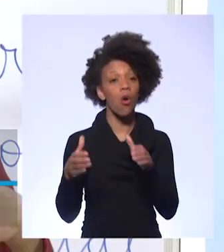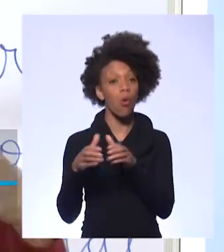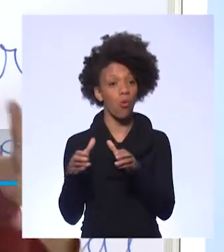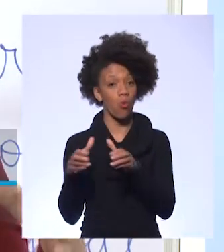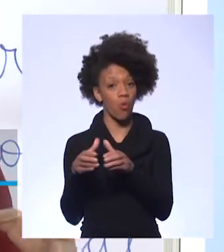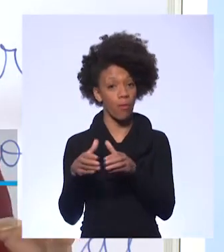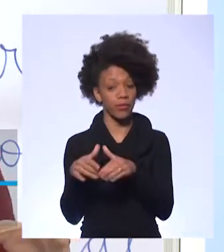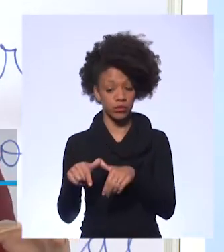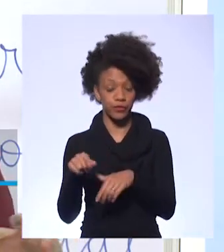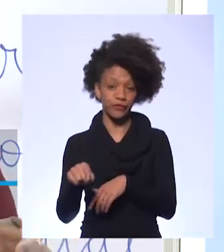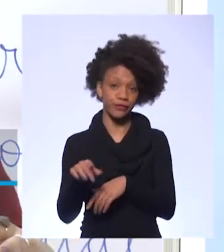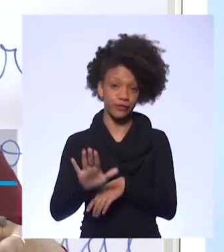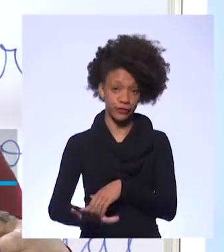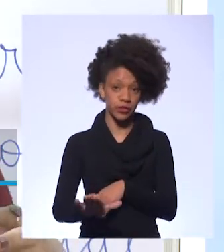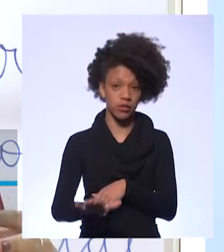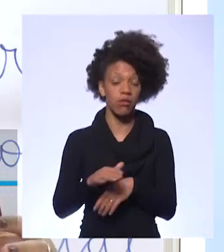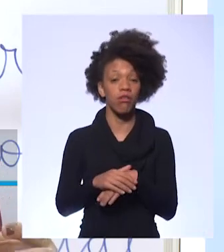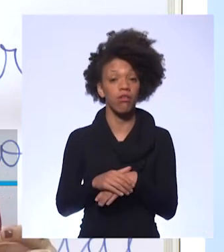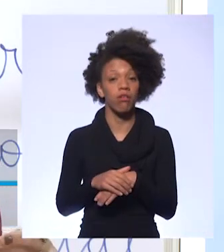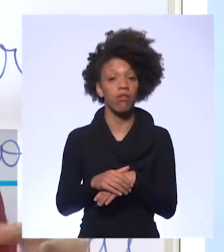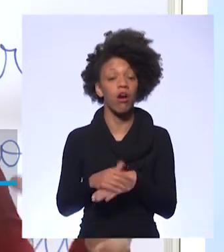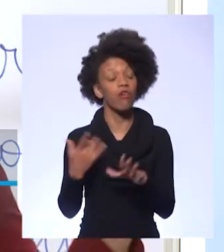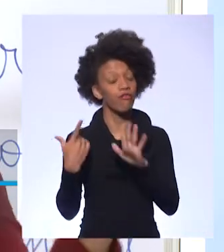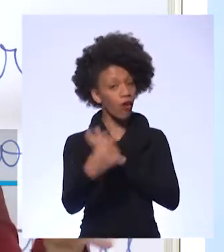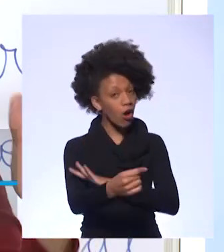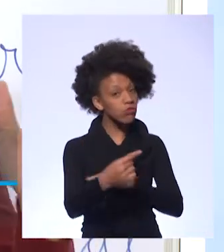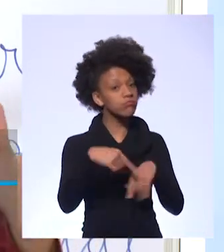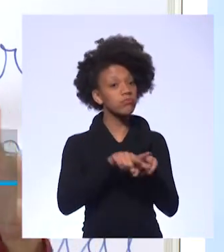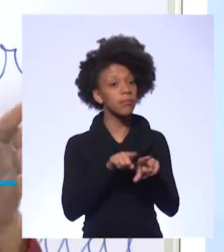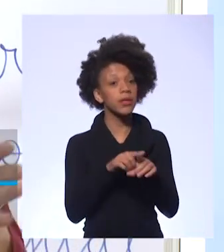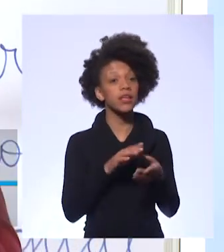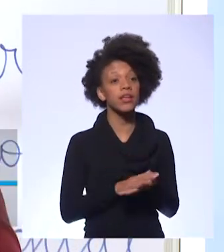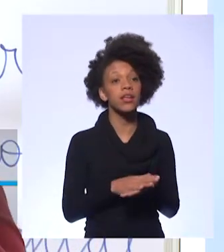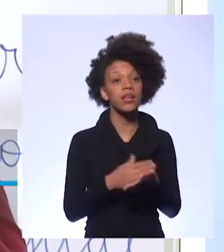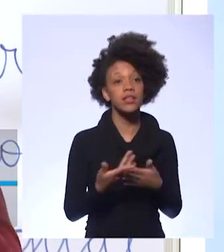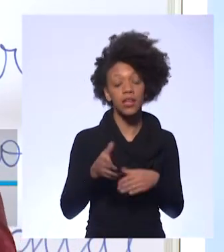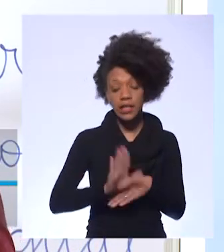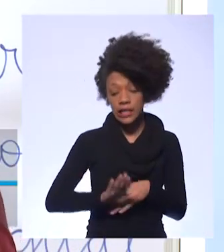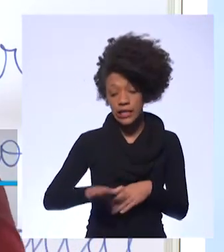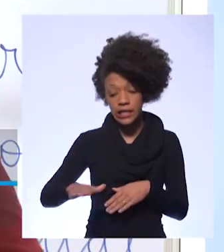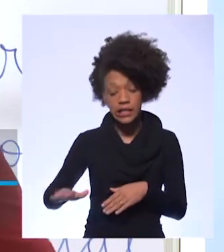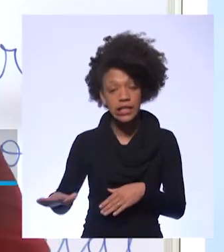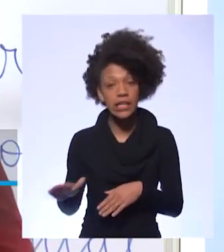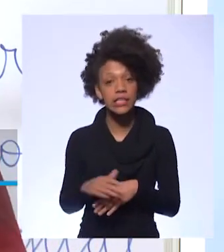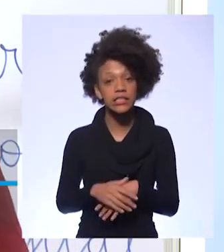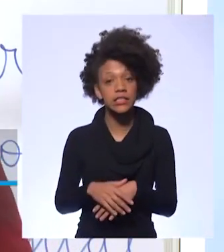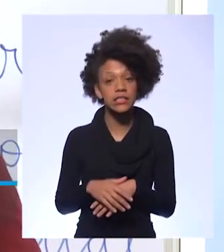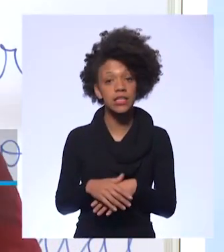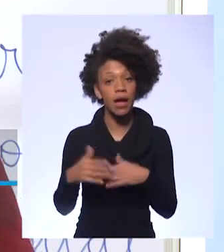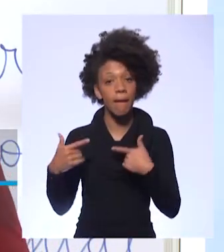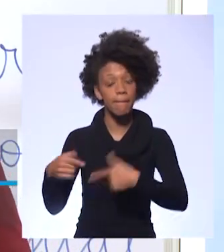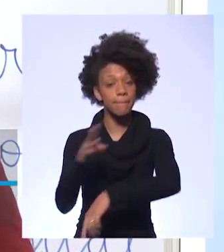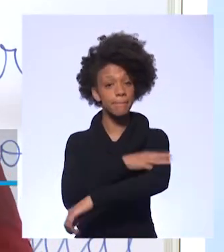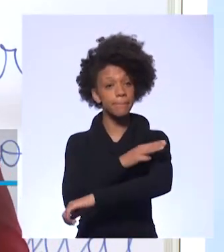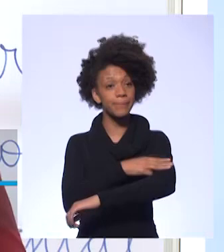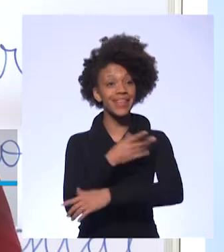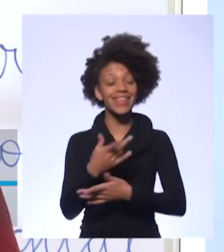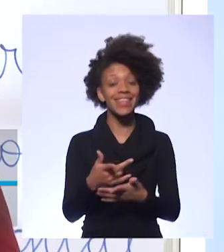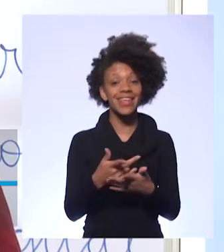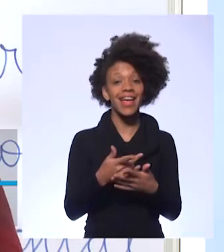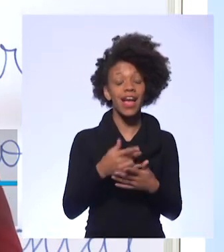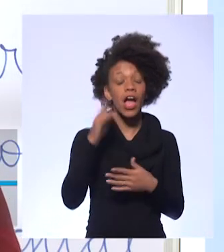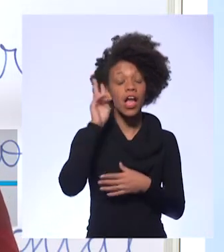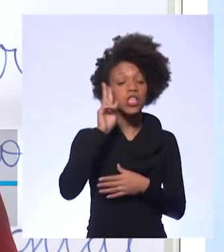exército dele o que sobrou do seu exército foge e ele vai deixando crianças e diz aí a historiografia